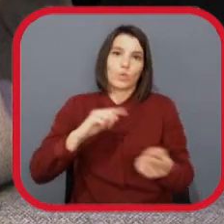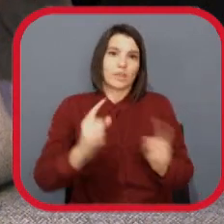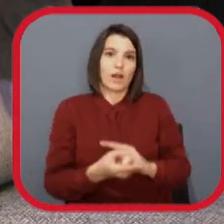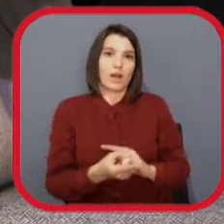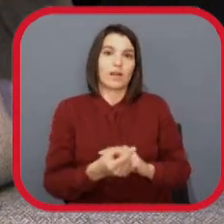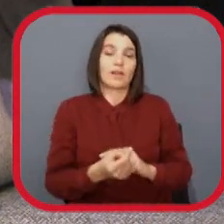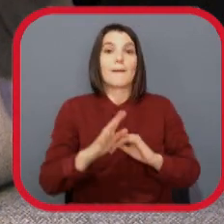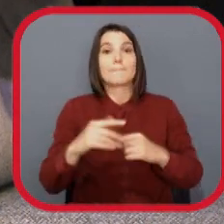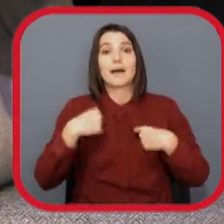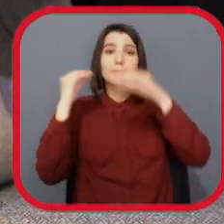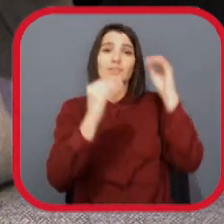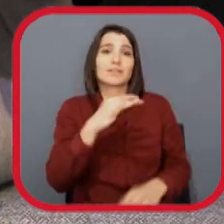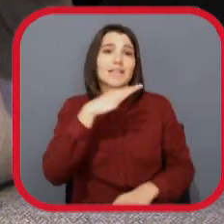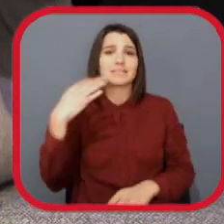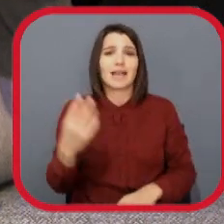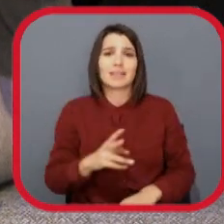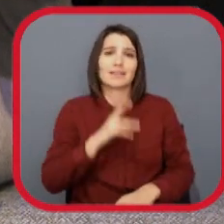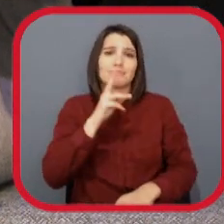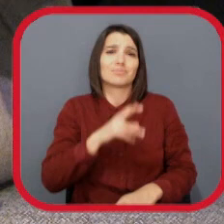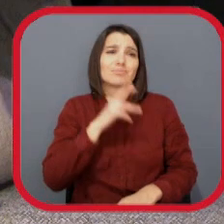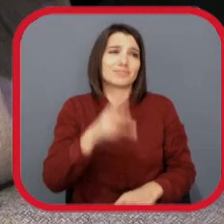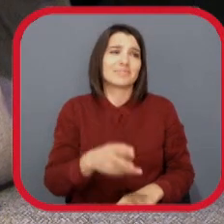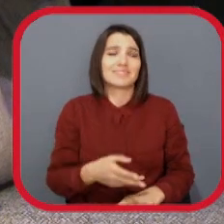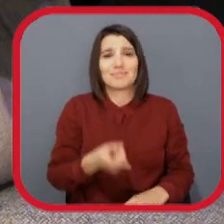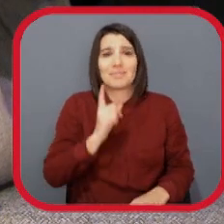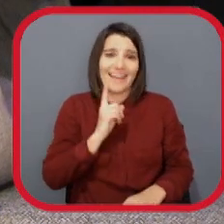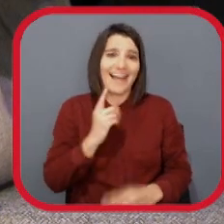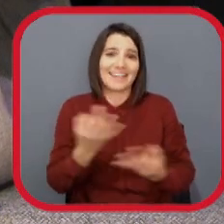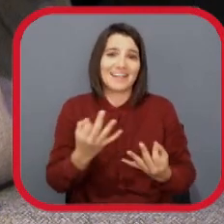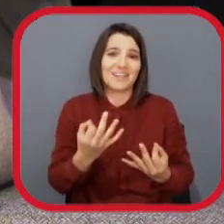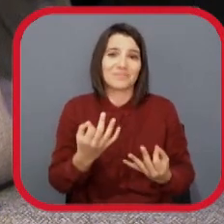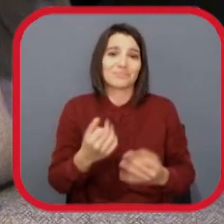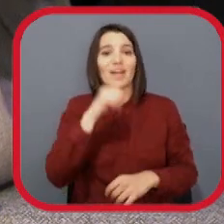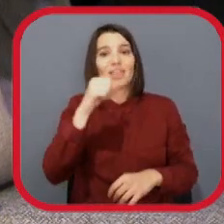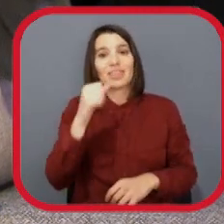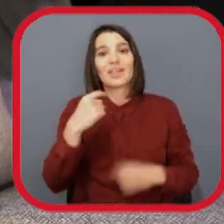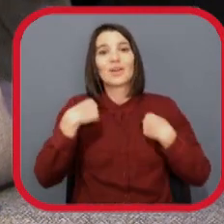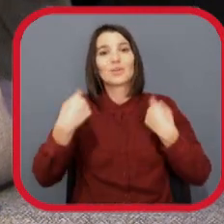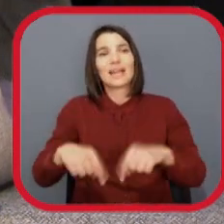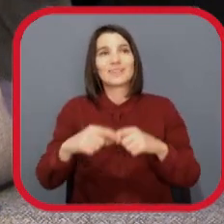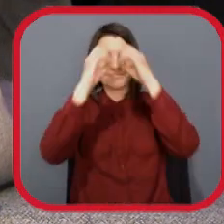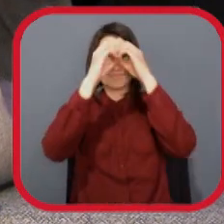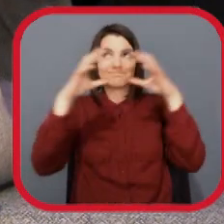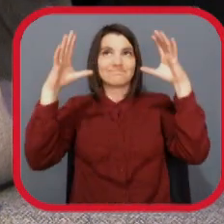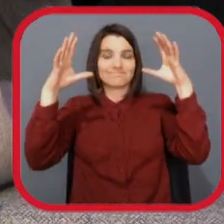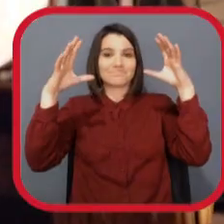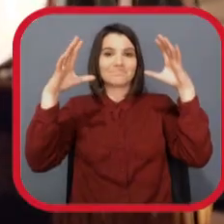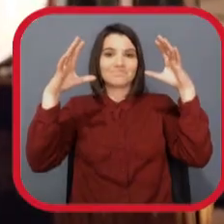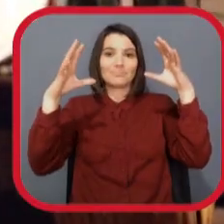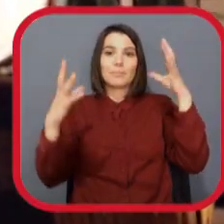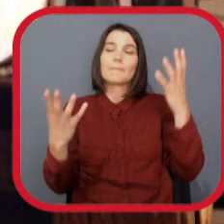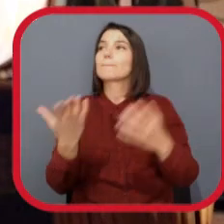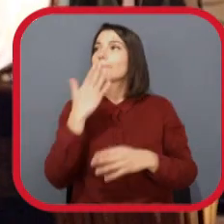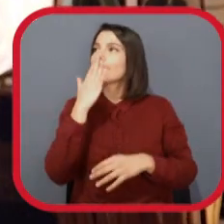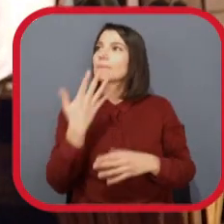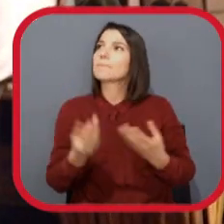tentar fazer o oposto do que eles estavam a fazer. Só que depois é uma personagem muito engraçada e tem umas saídas muito cómicas, então normalmente eu